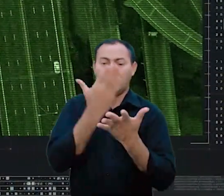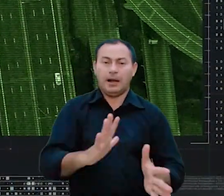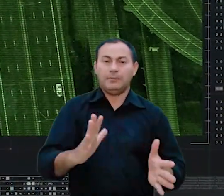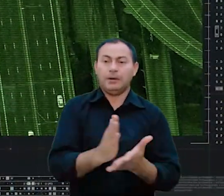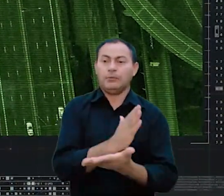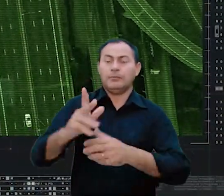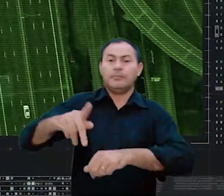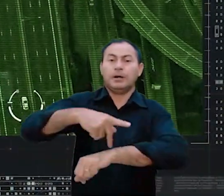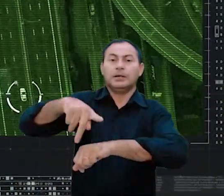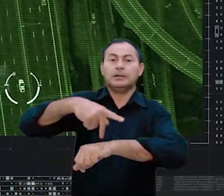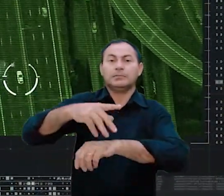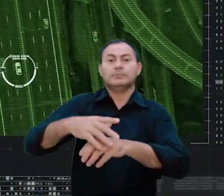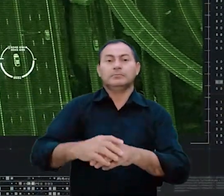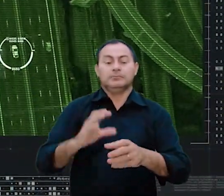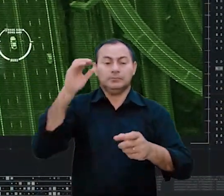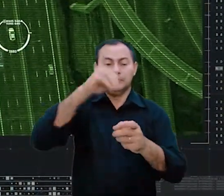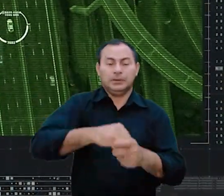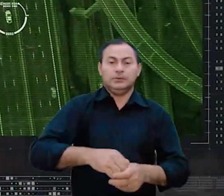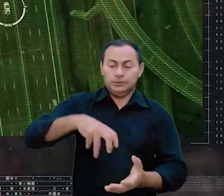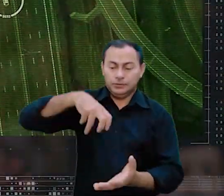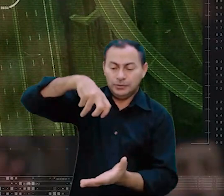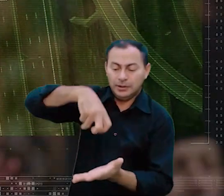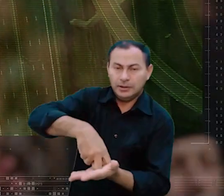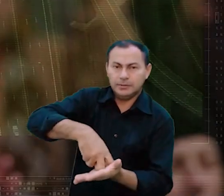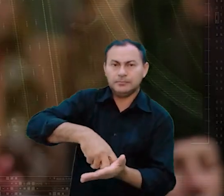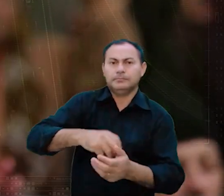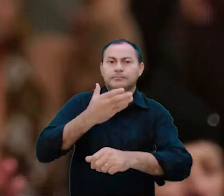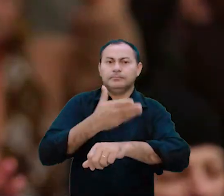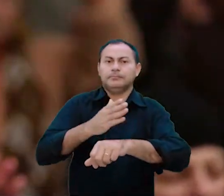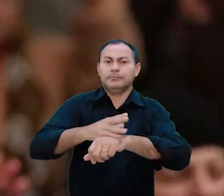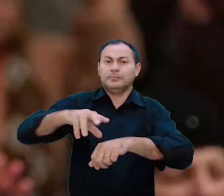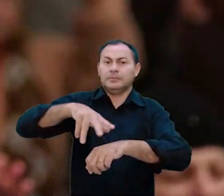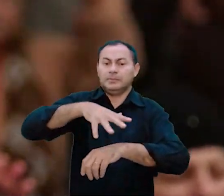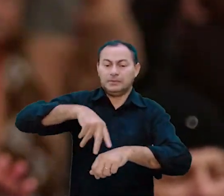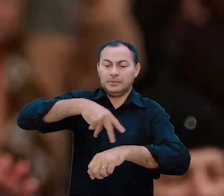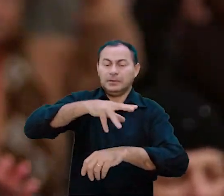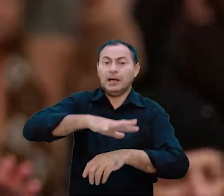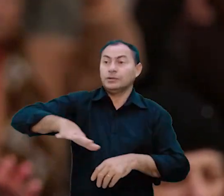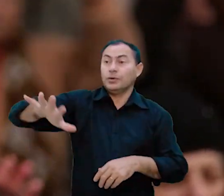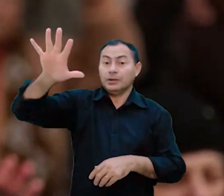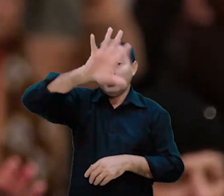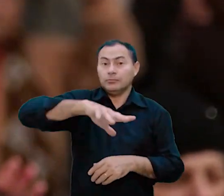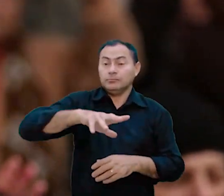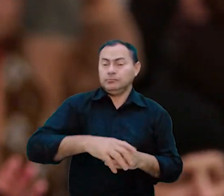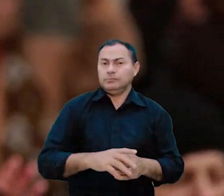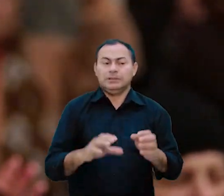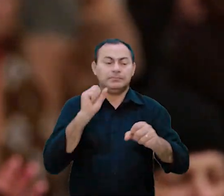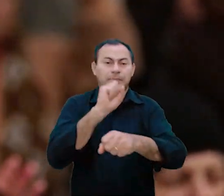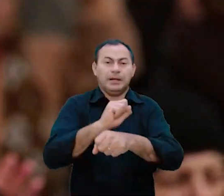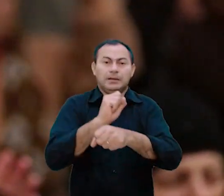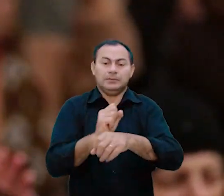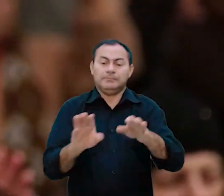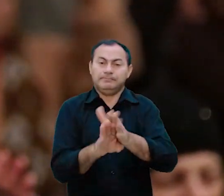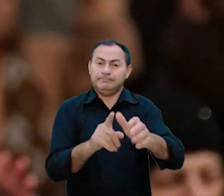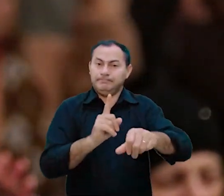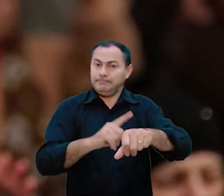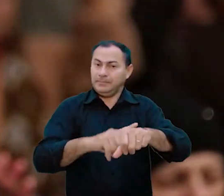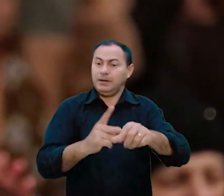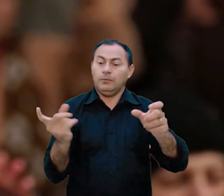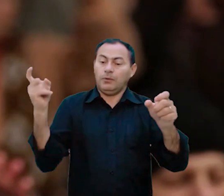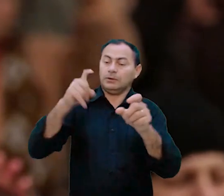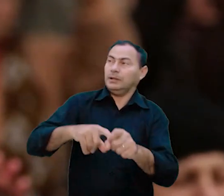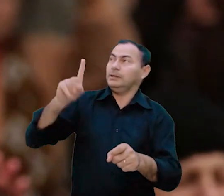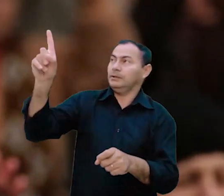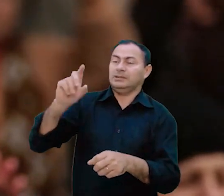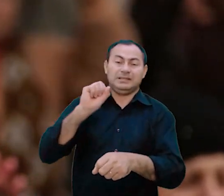que abale alguns países e os coloque de joelhos. A aplicação nacional é que não temos que esperar até chegarmos a esse ponto